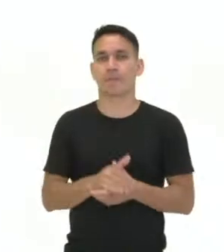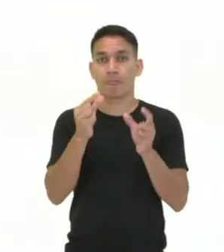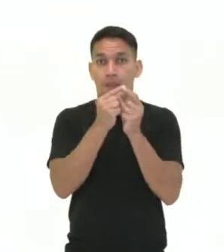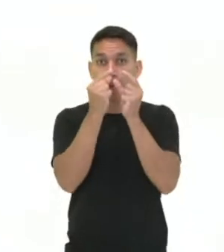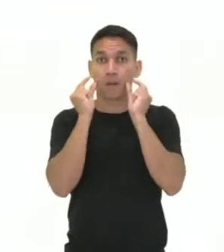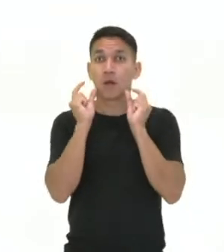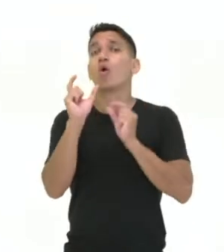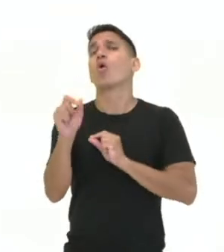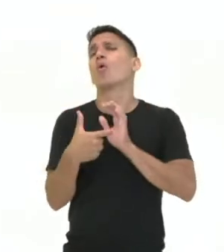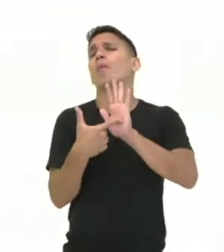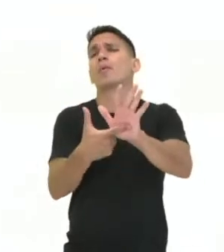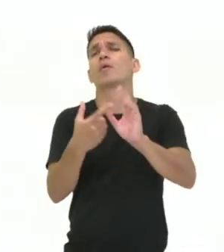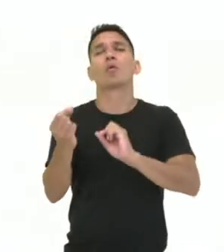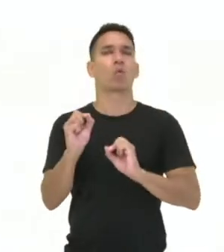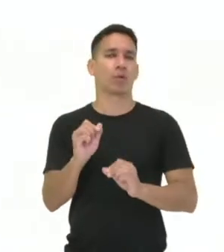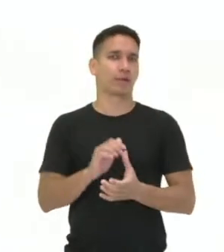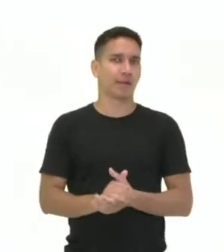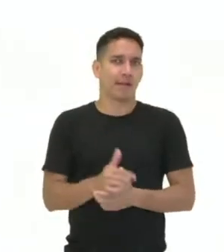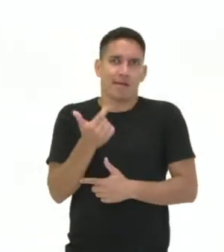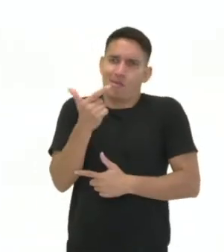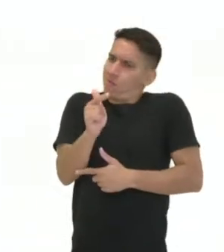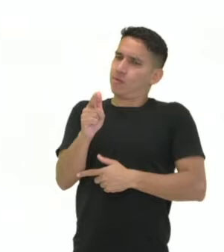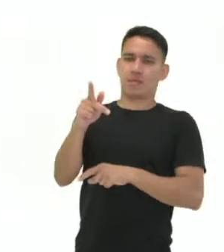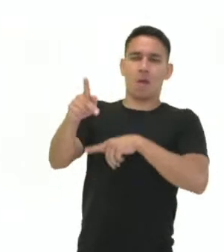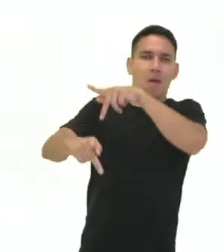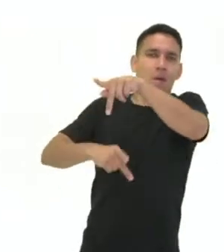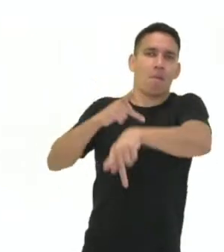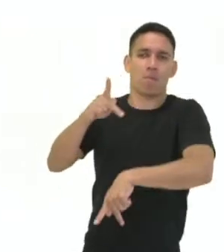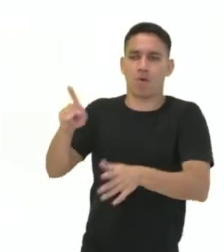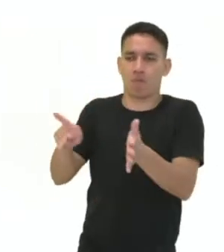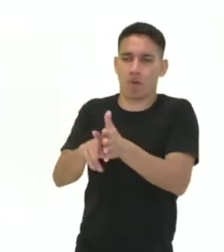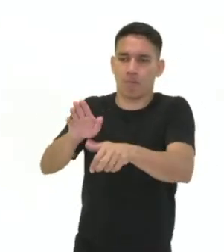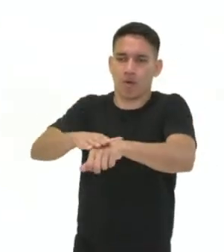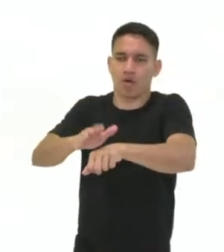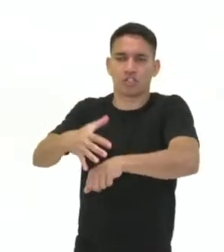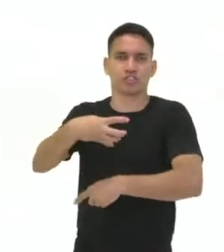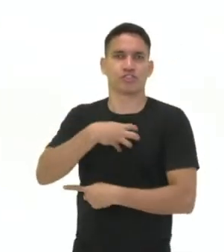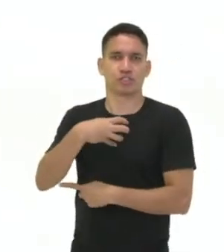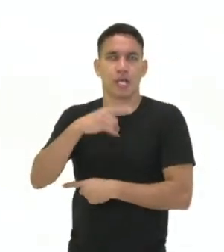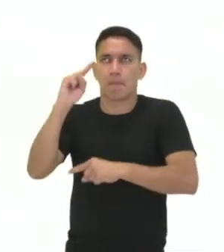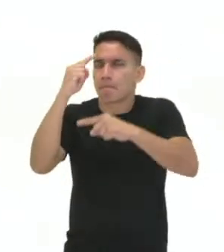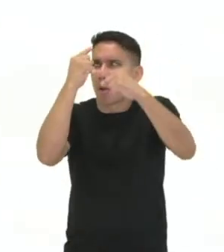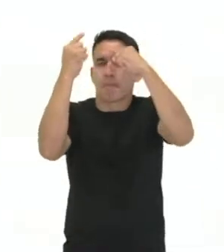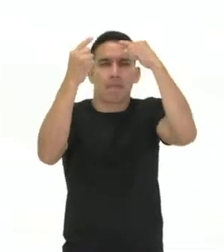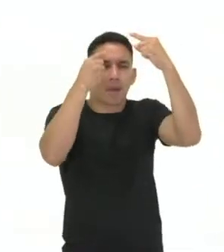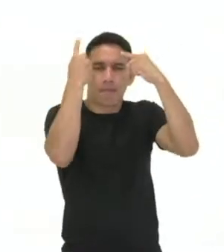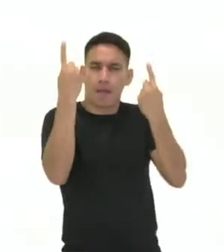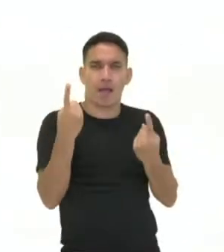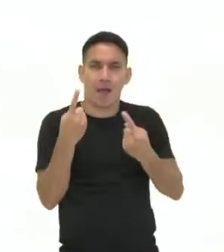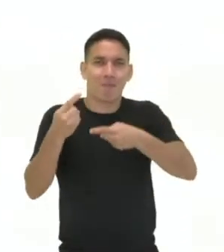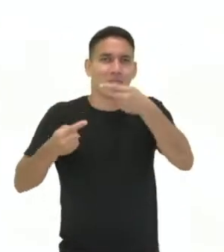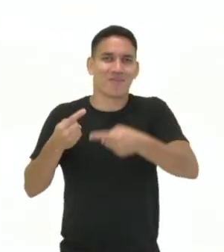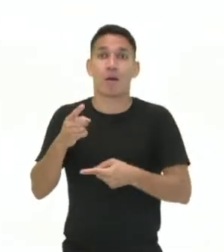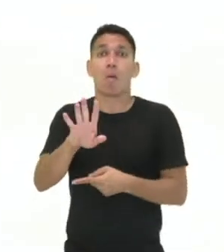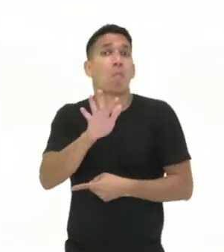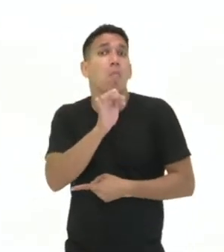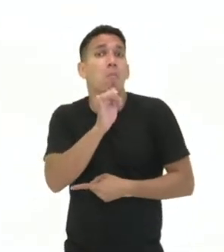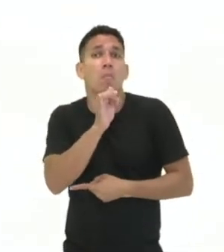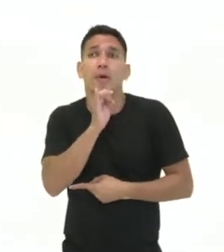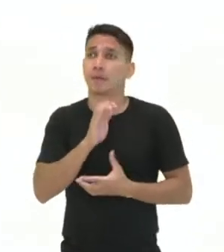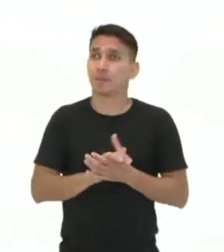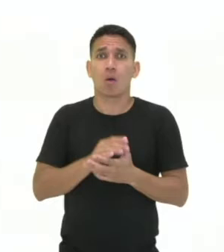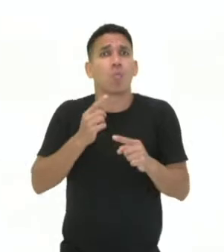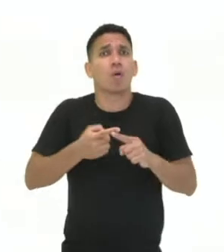coloca é: não teria qualquer povo, à sua maneira, inventado a política? E entre eles, por que não os índios da